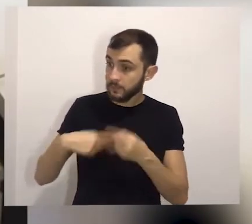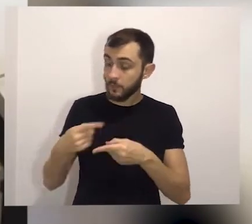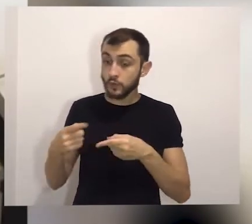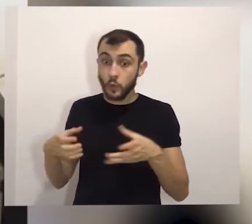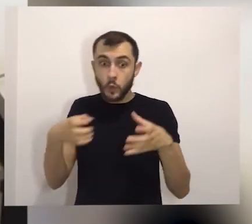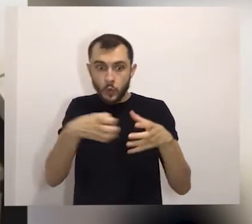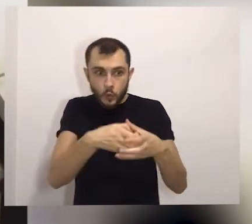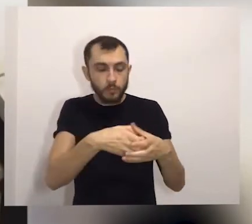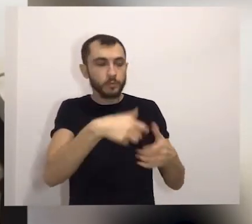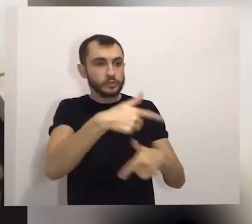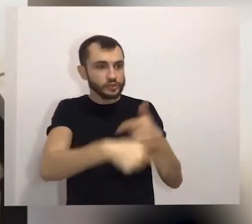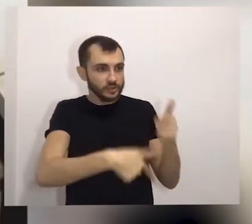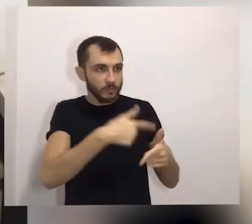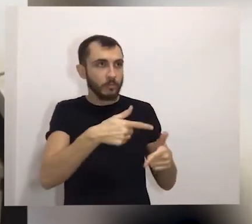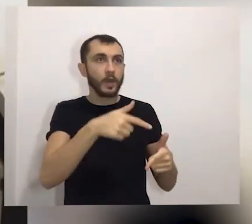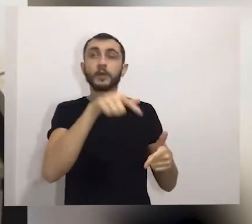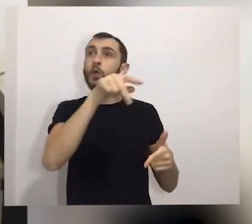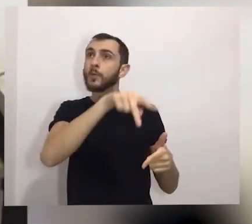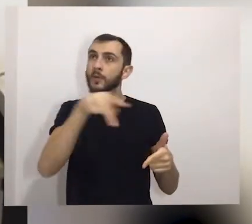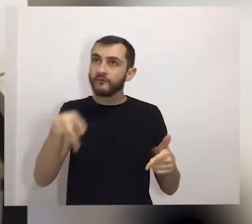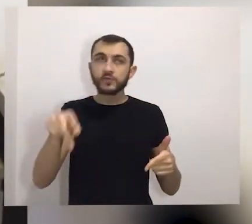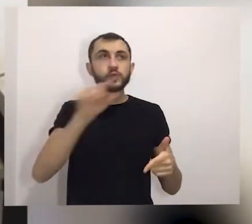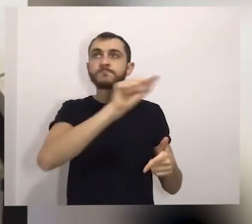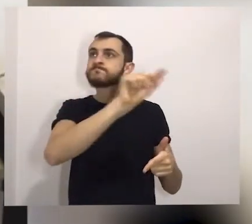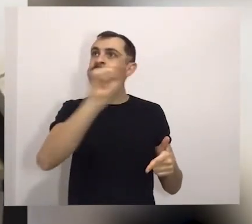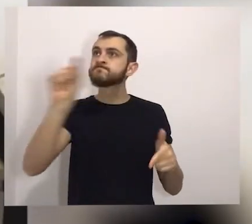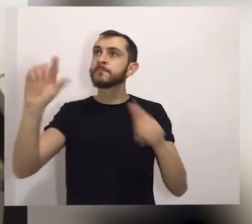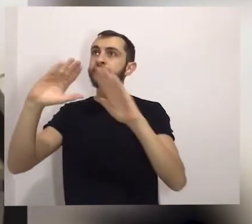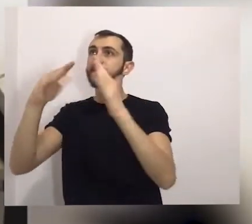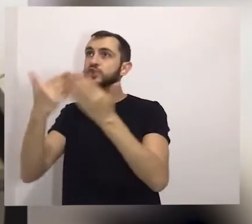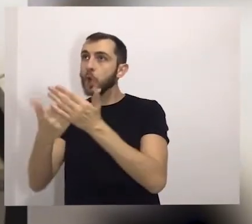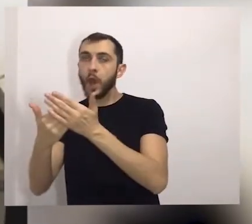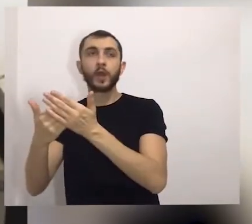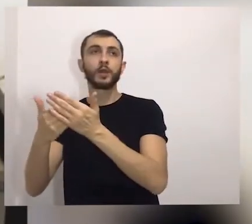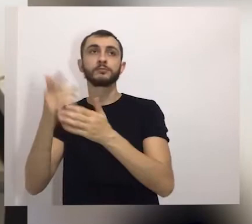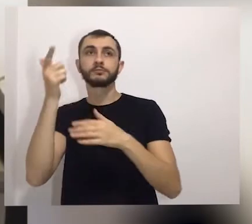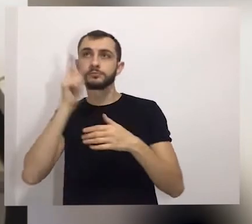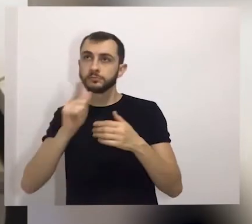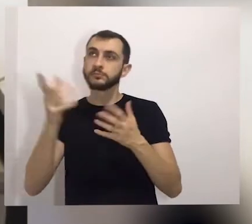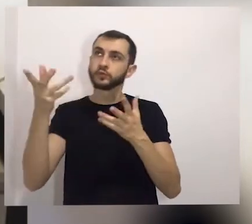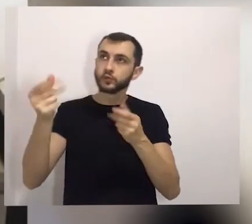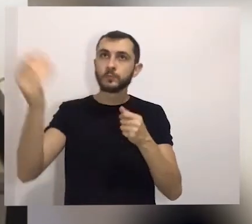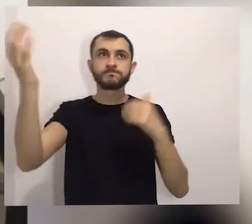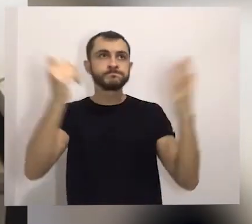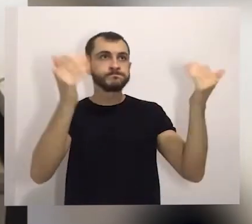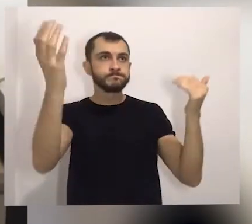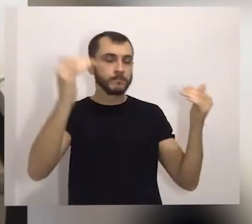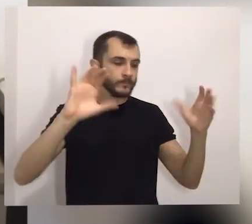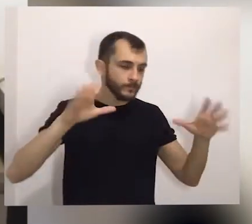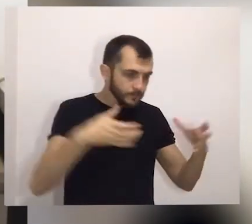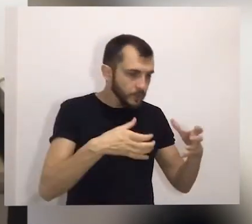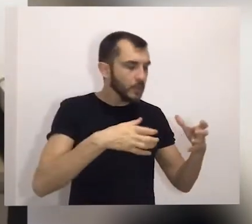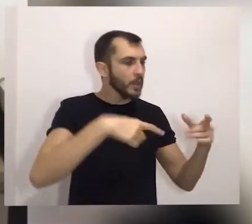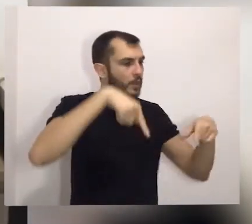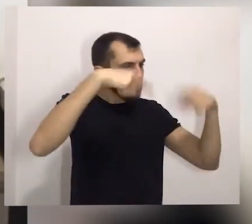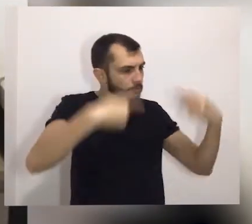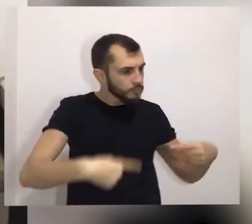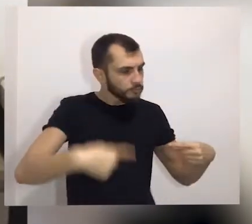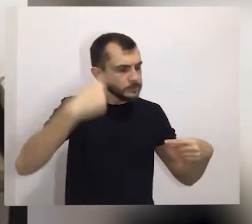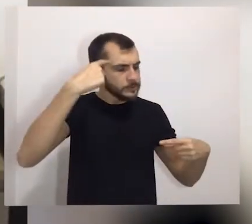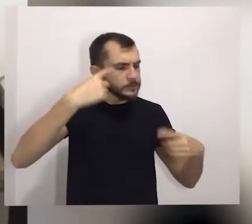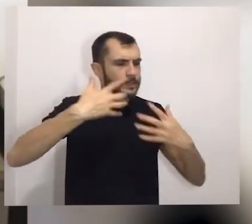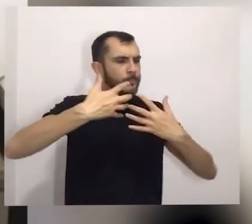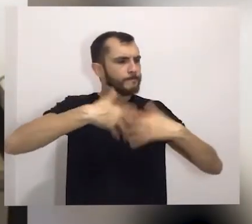com um grupo de trabalho de língua inglesa composto por professores de língua inglesa das escolas de ensino médio da